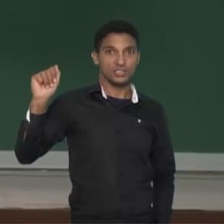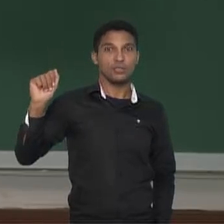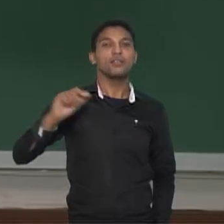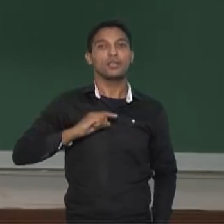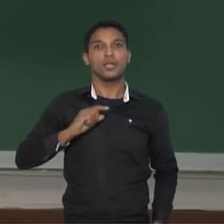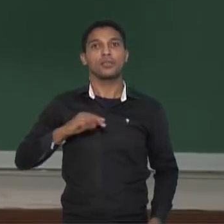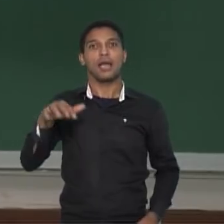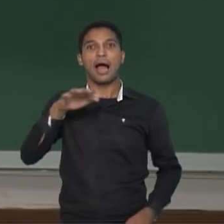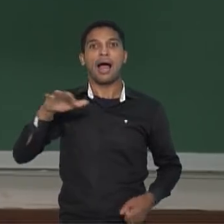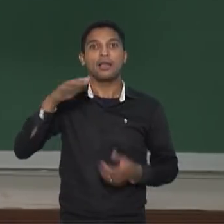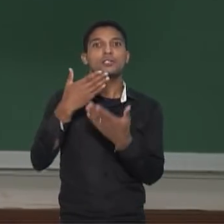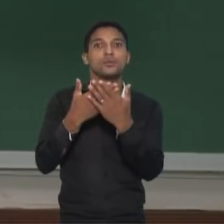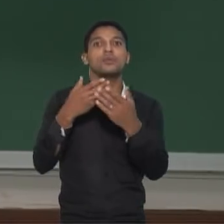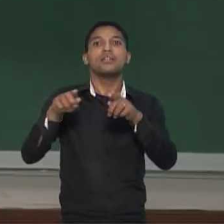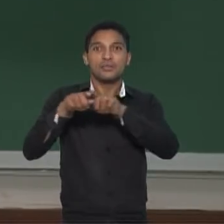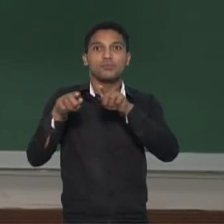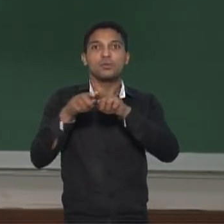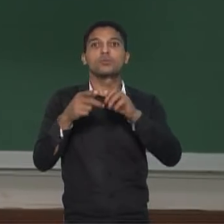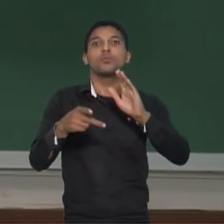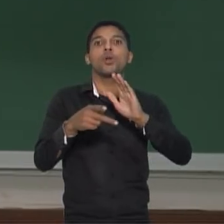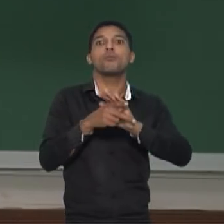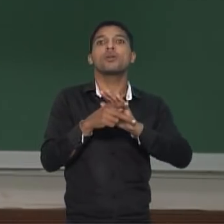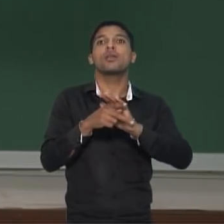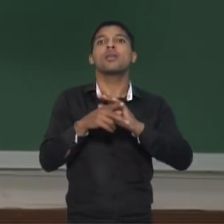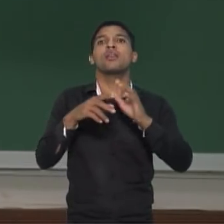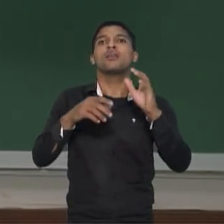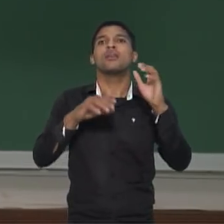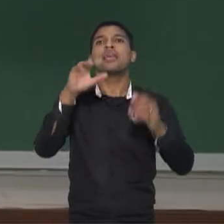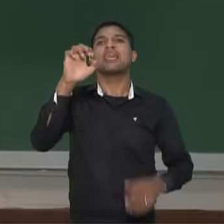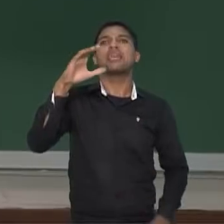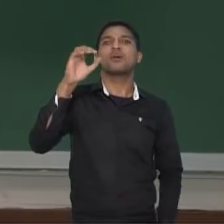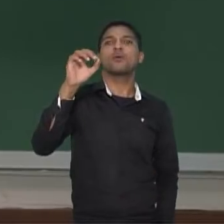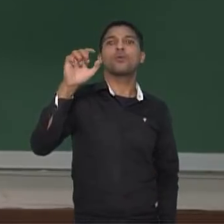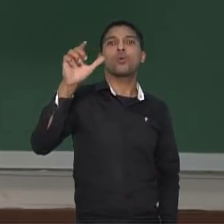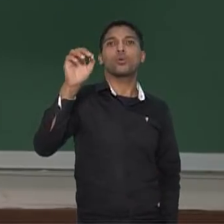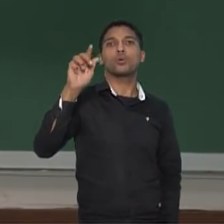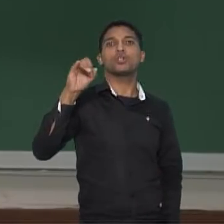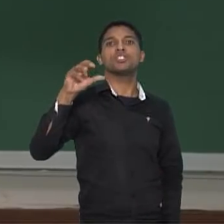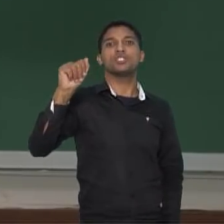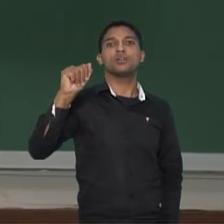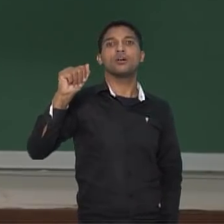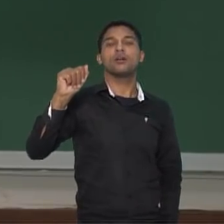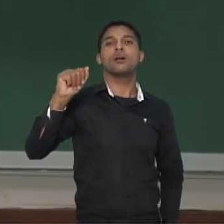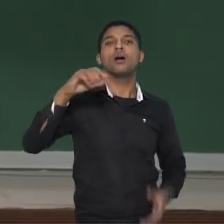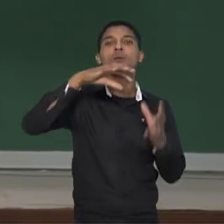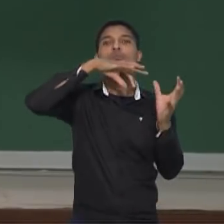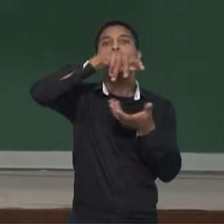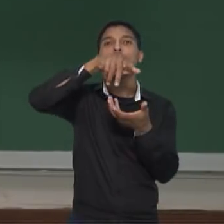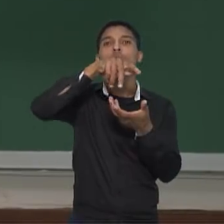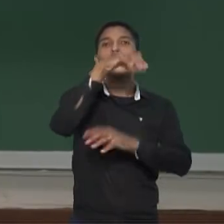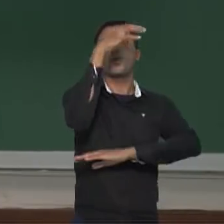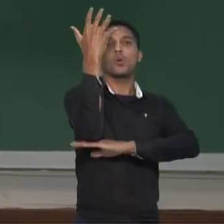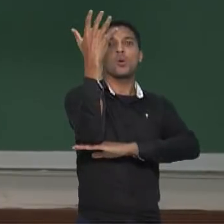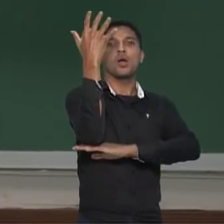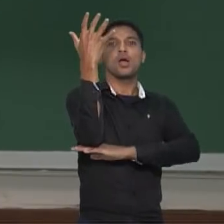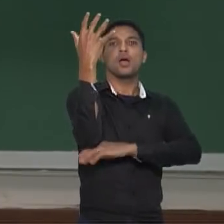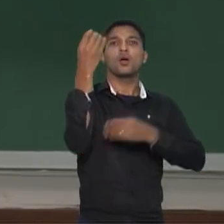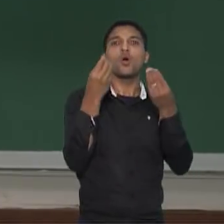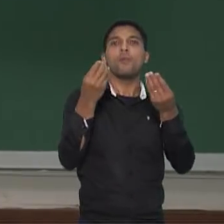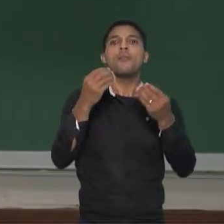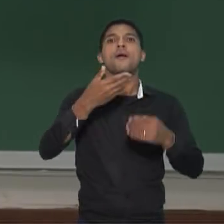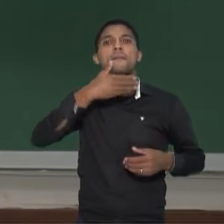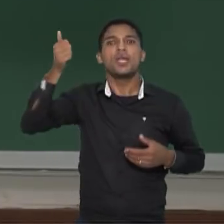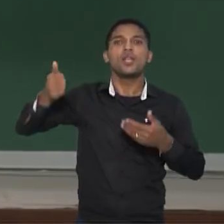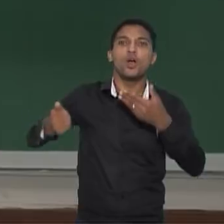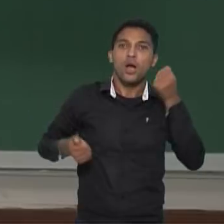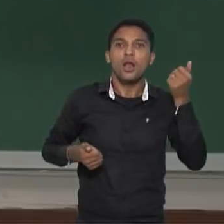debater. Mas, por enquanto, pensem com vocês aí, né? O que a gente pode fazer para melhorar toda